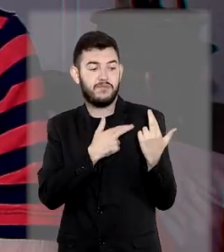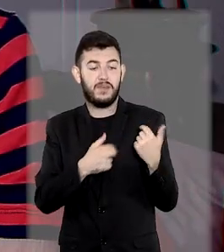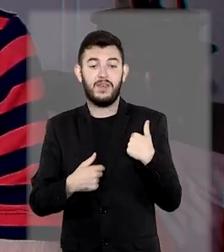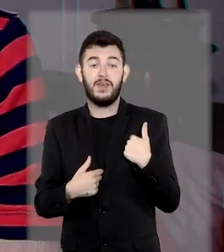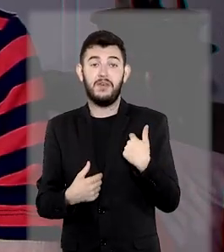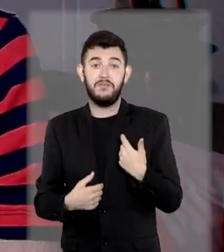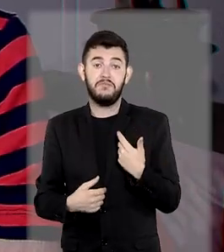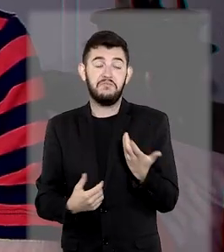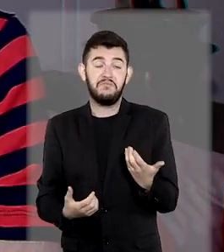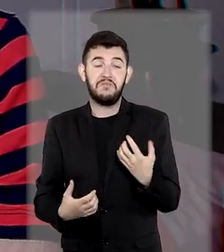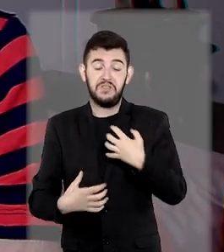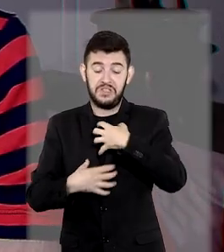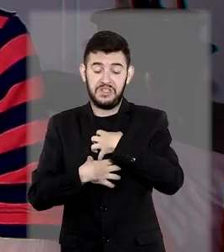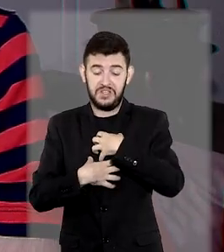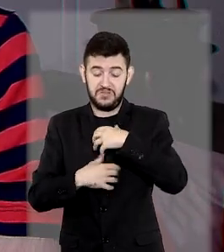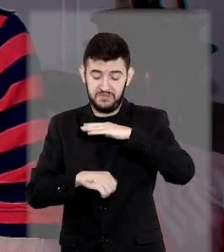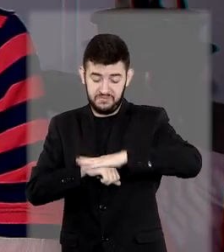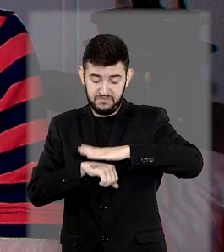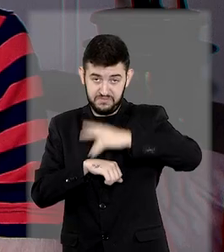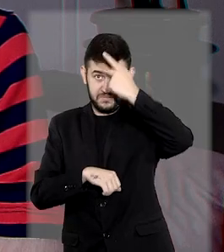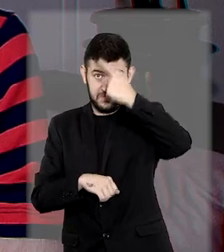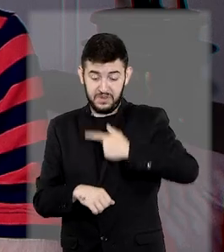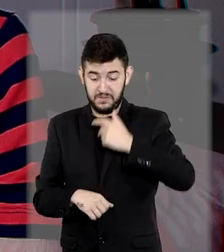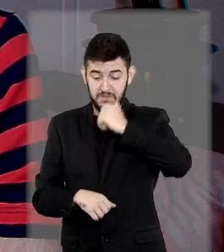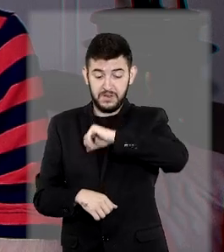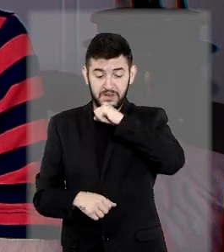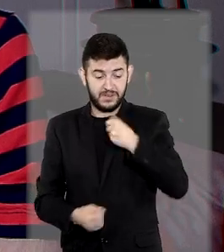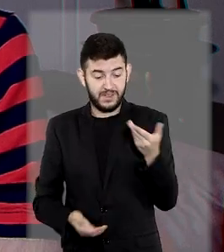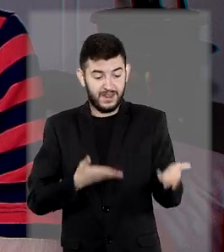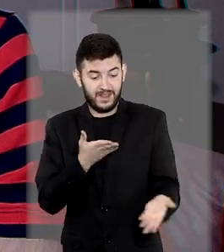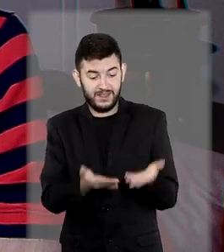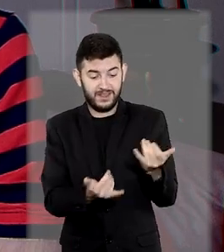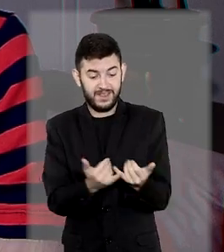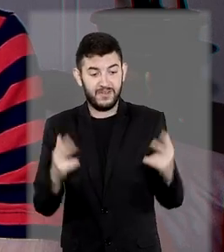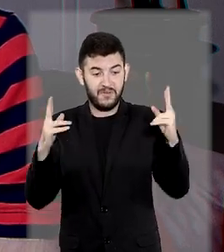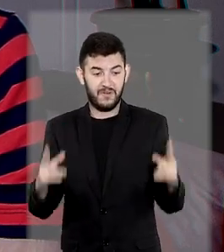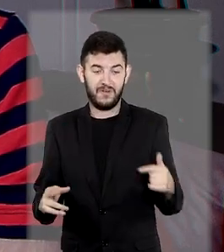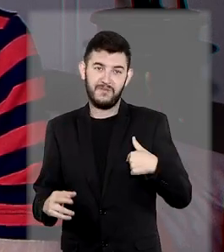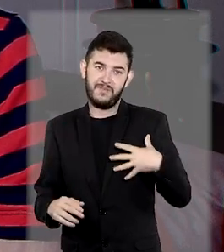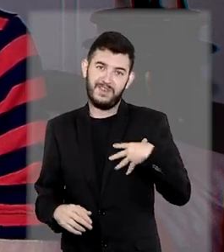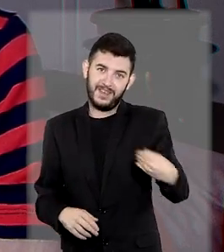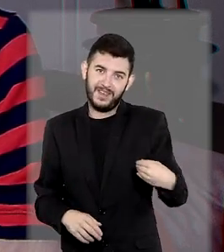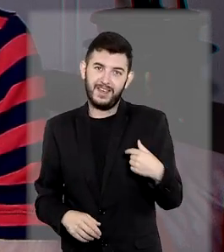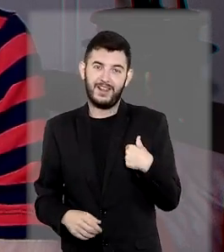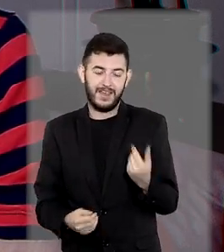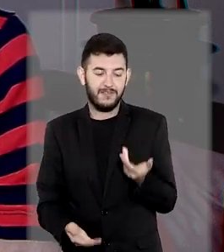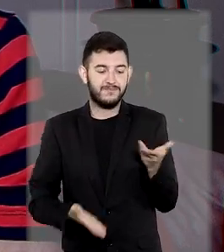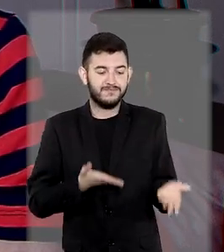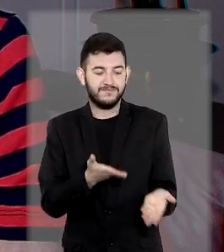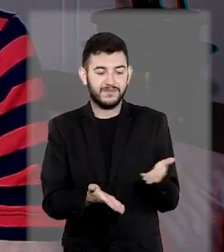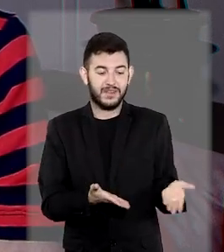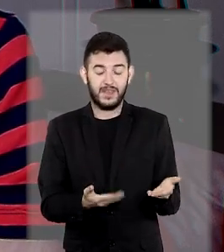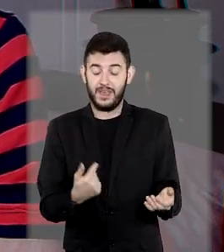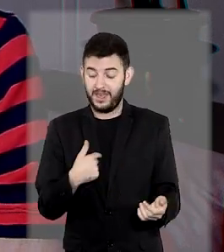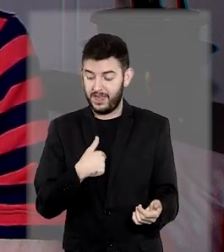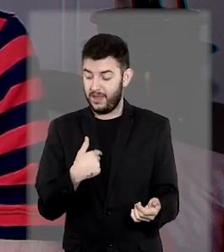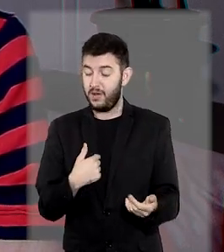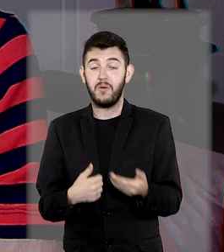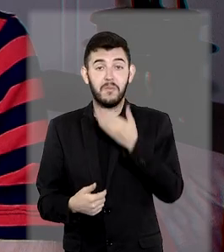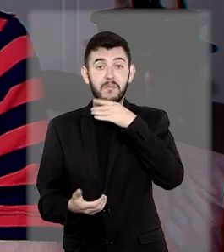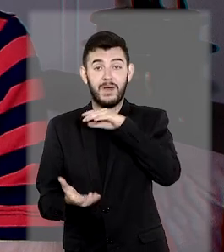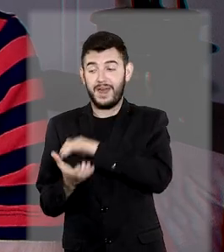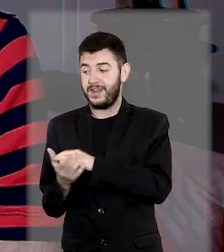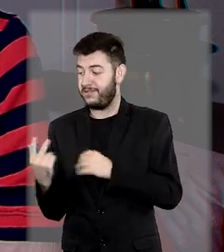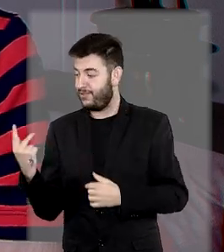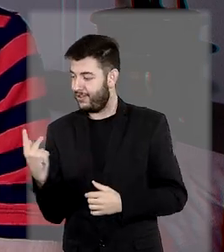me sinto como mãe, né? Então trato igual tratei todos os meus filhos, né? E quem é que eu fiz pelos meus filhos? O que é que eu e meu marido fizemos,